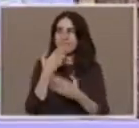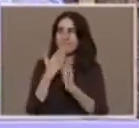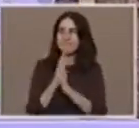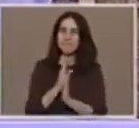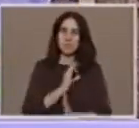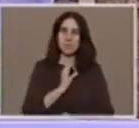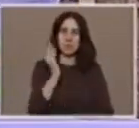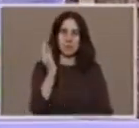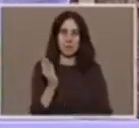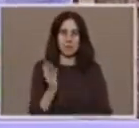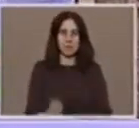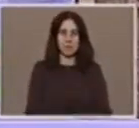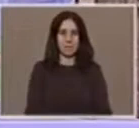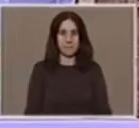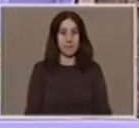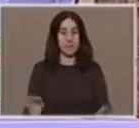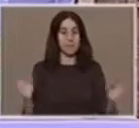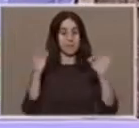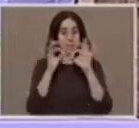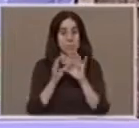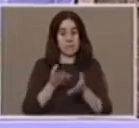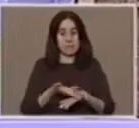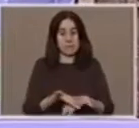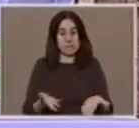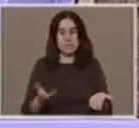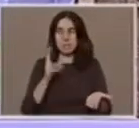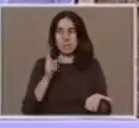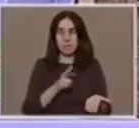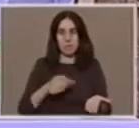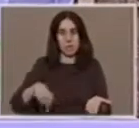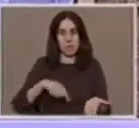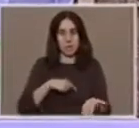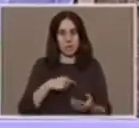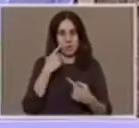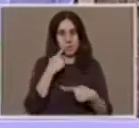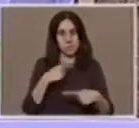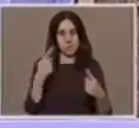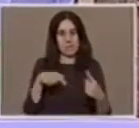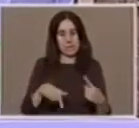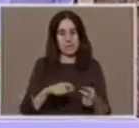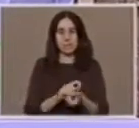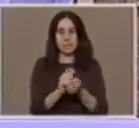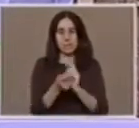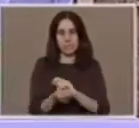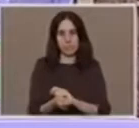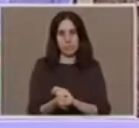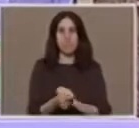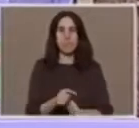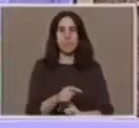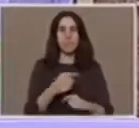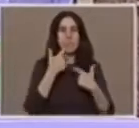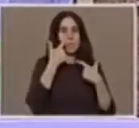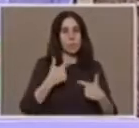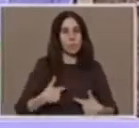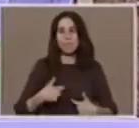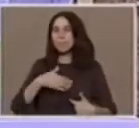Senhor, santificai pelo Espírito Santo estes dons que vos apresentamos, para que se convertam no corpo e